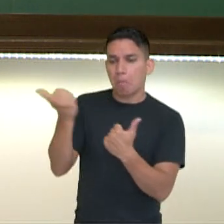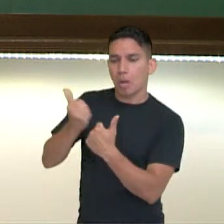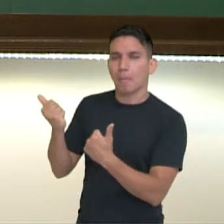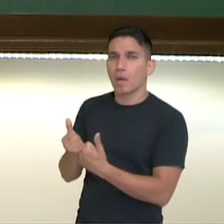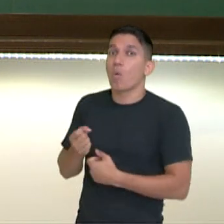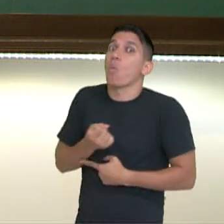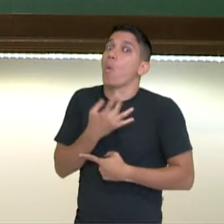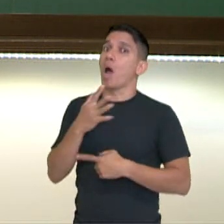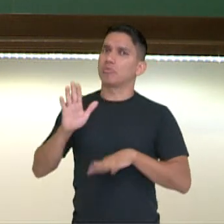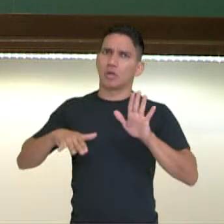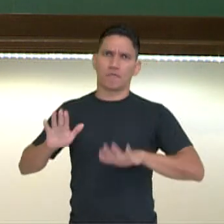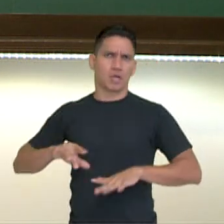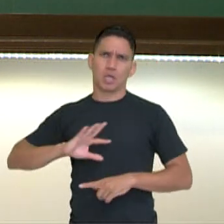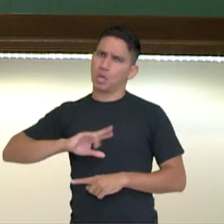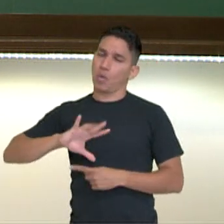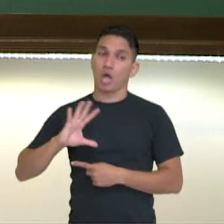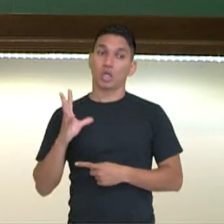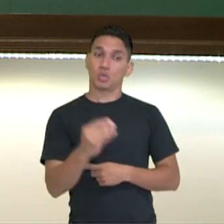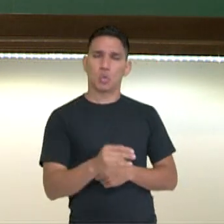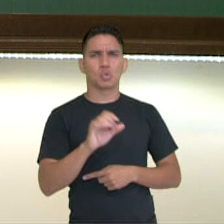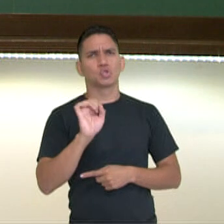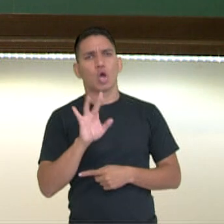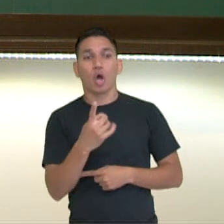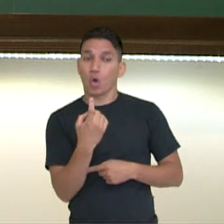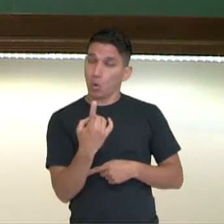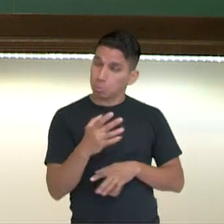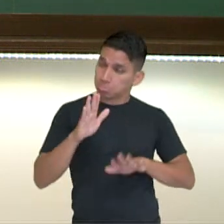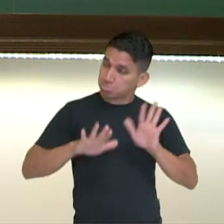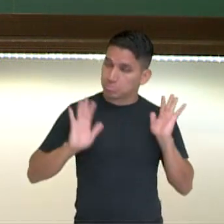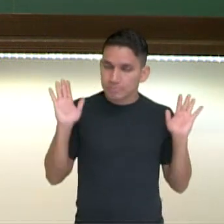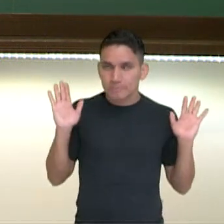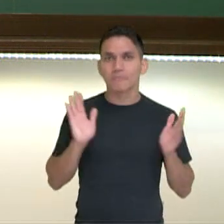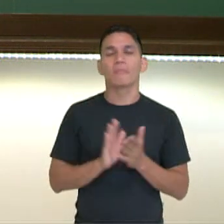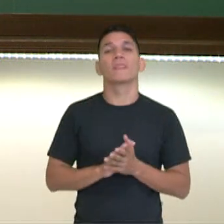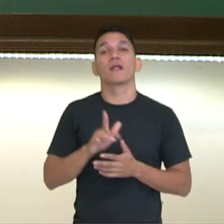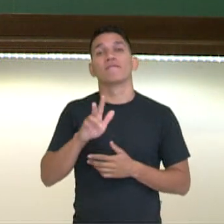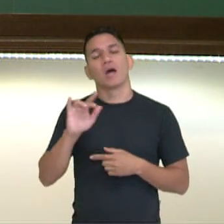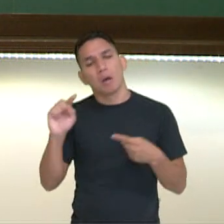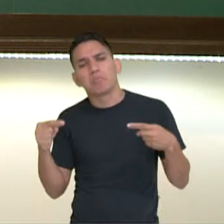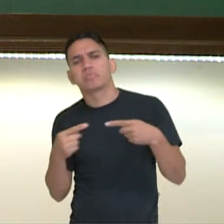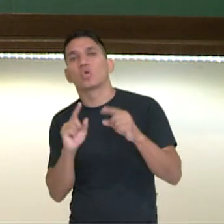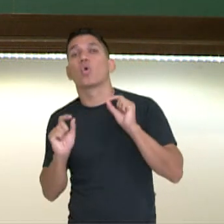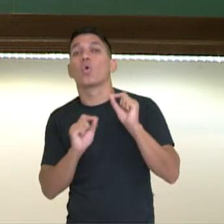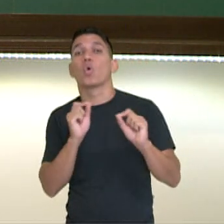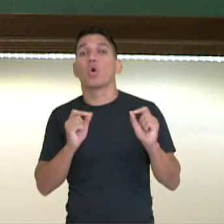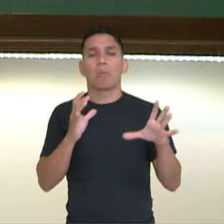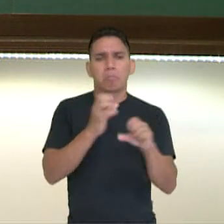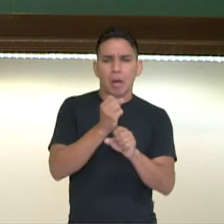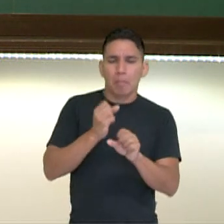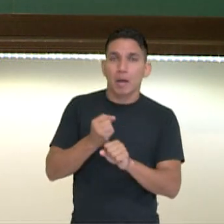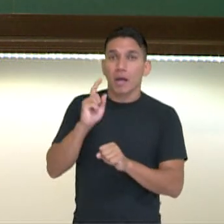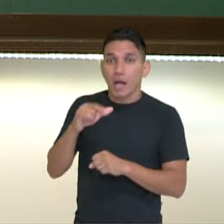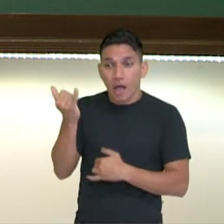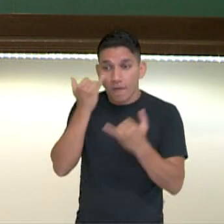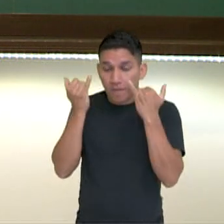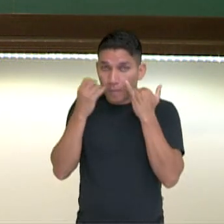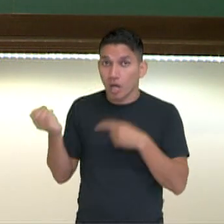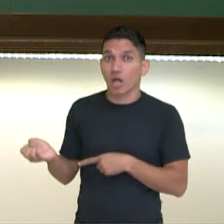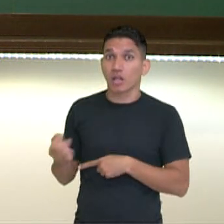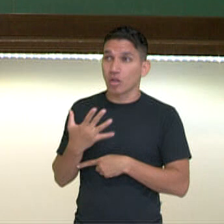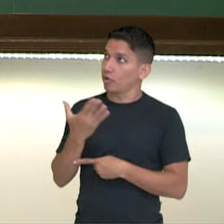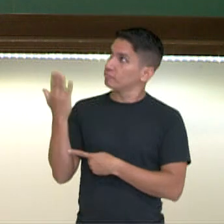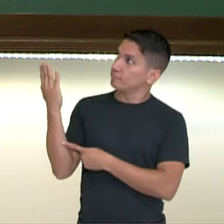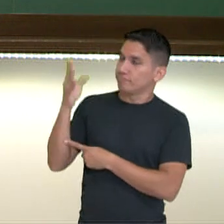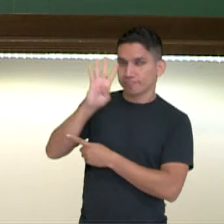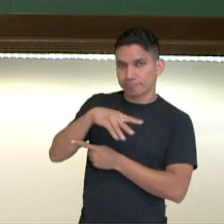utilizar, talvez nem todos, talvez seja só um. Você vai ver na hora que aparecer esse dado novo que foi dado aqui